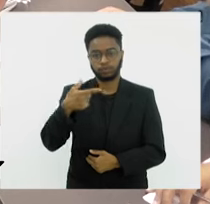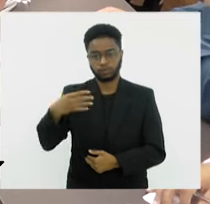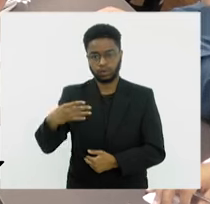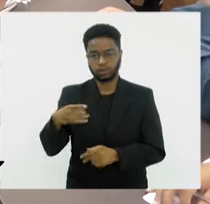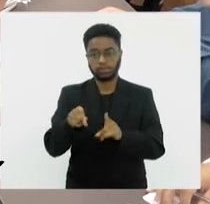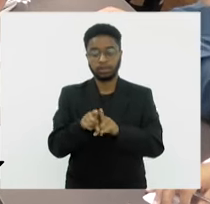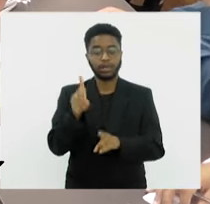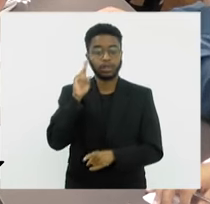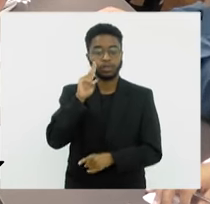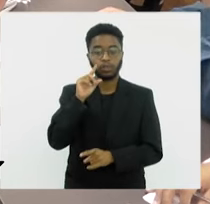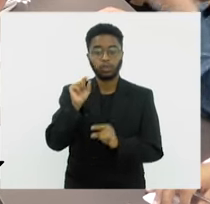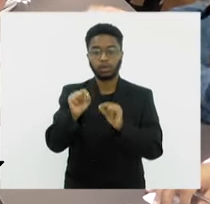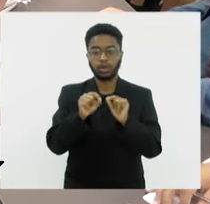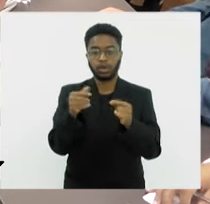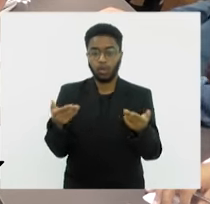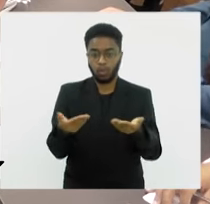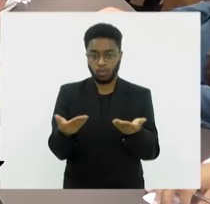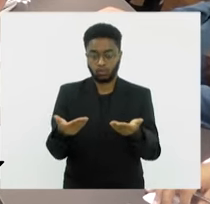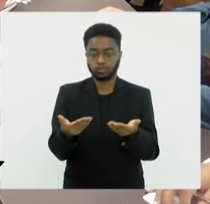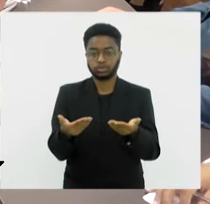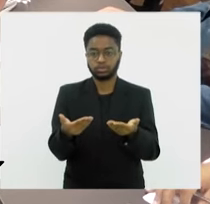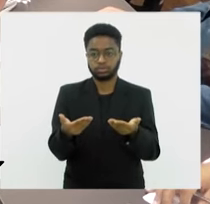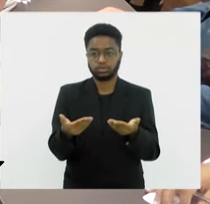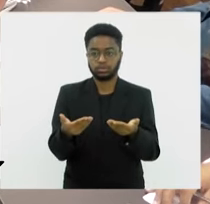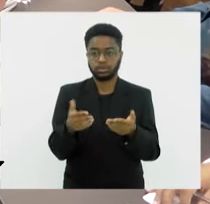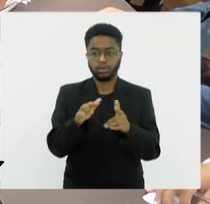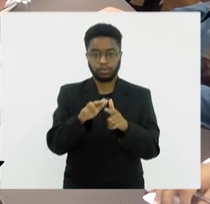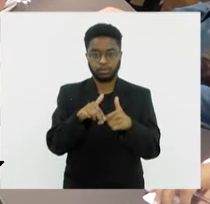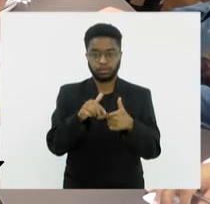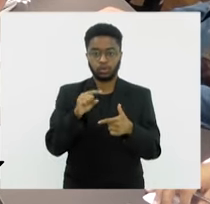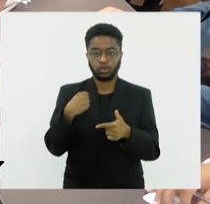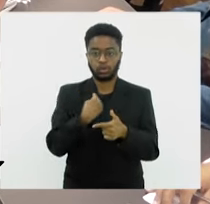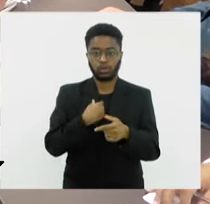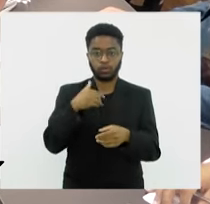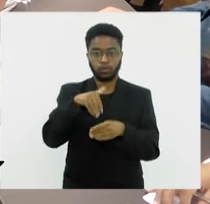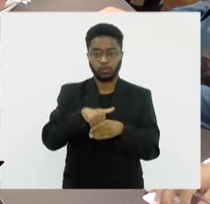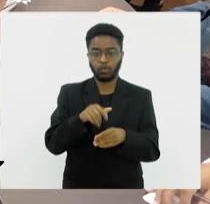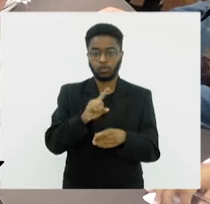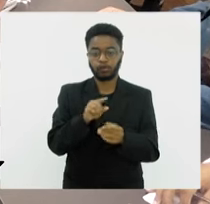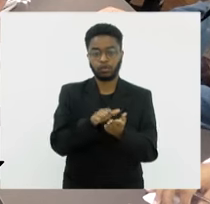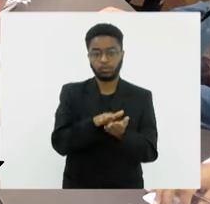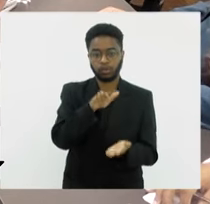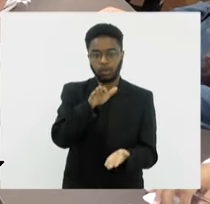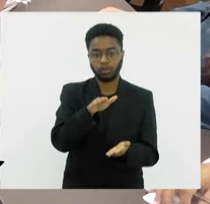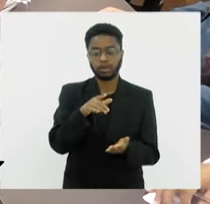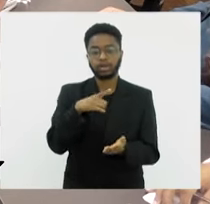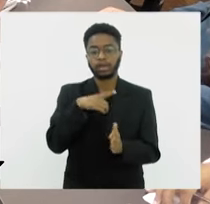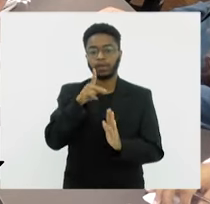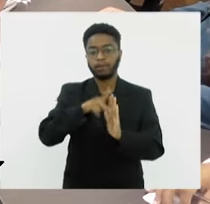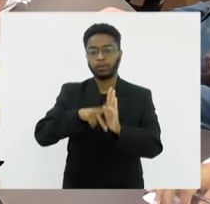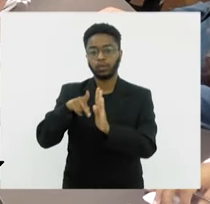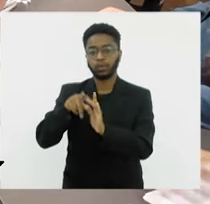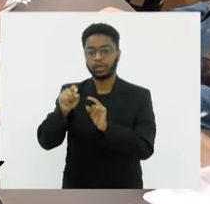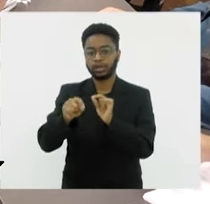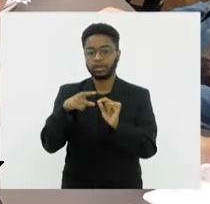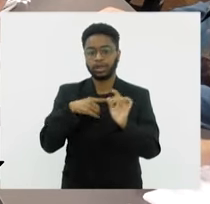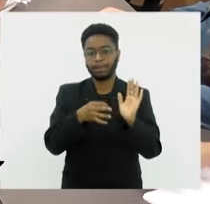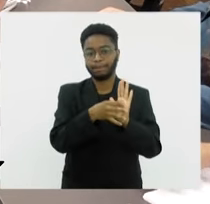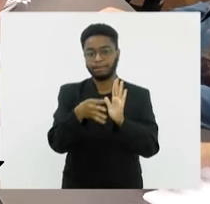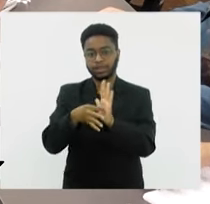que essa sessão de hoje, por isso que a gente não vai votar bloco, eles são projetos de pareceres